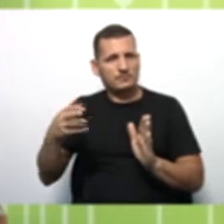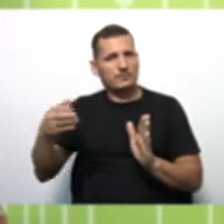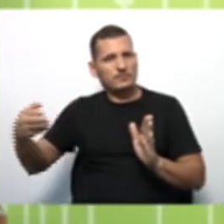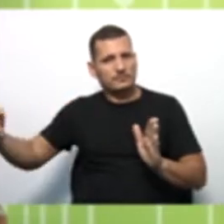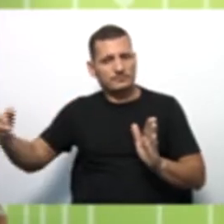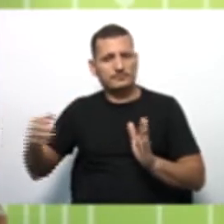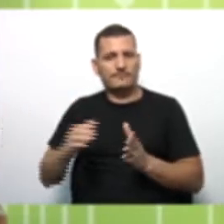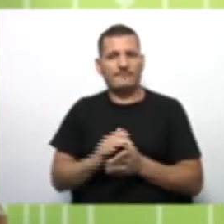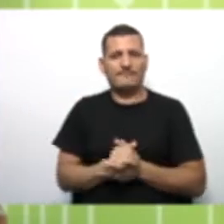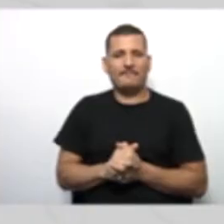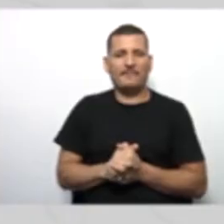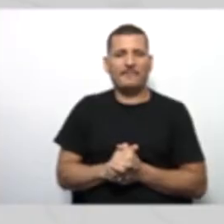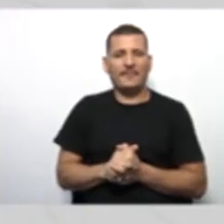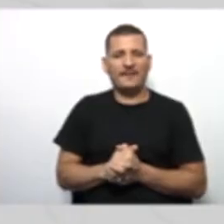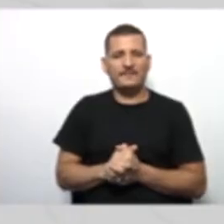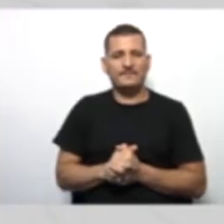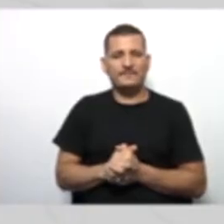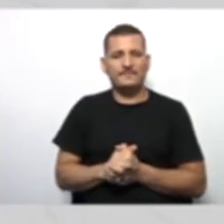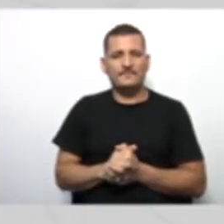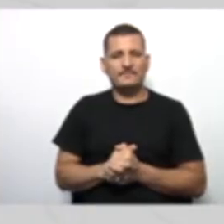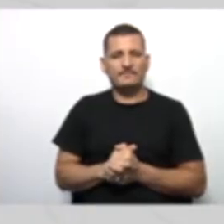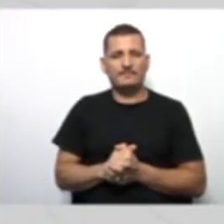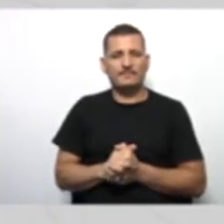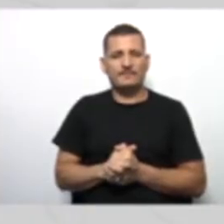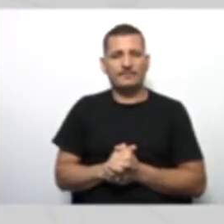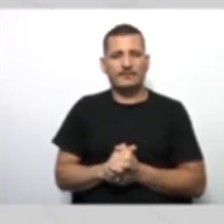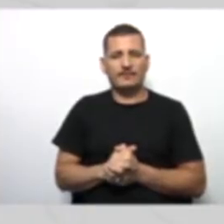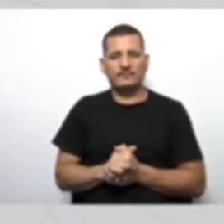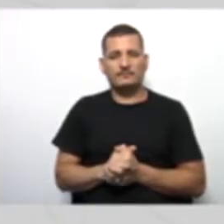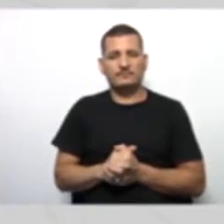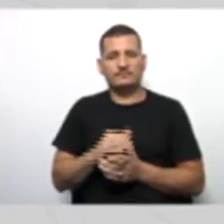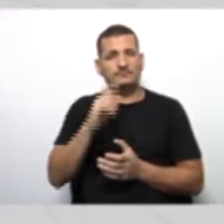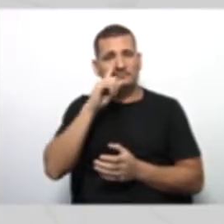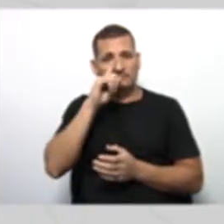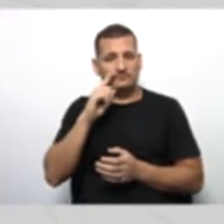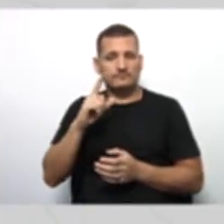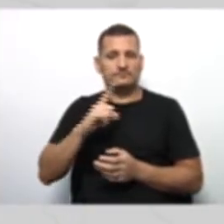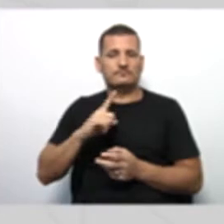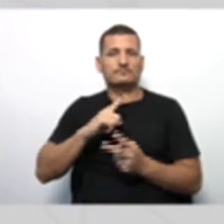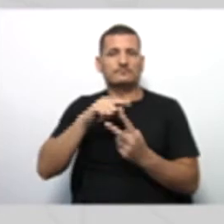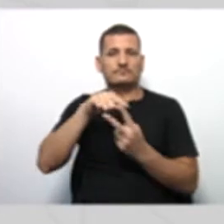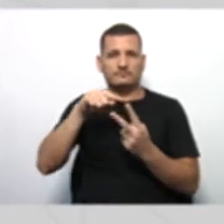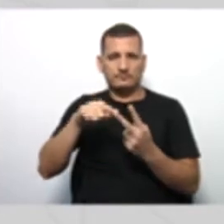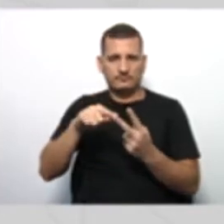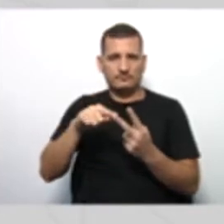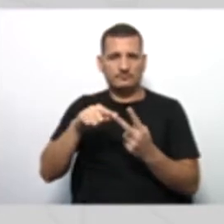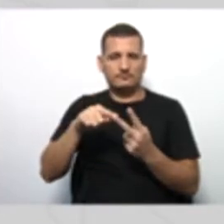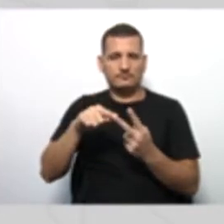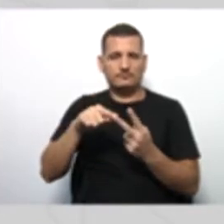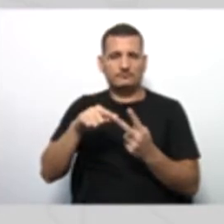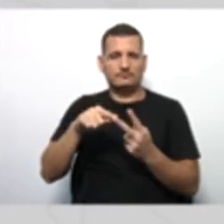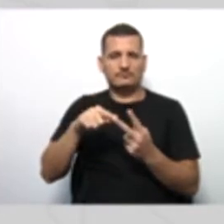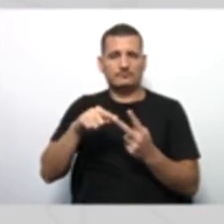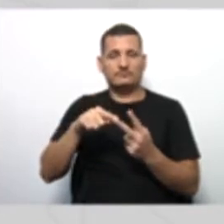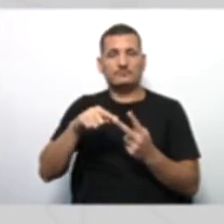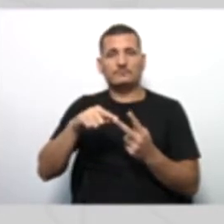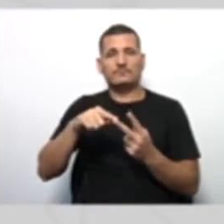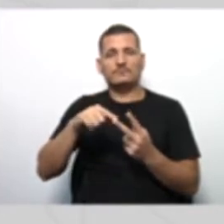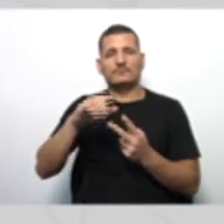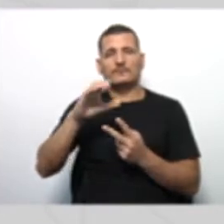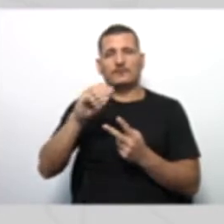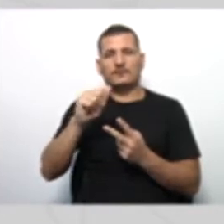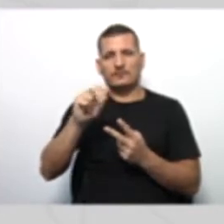isso? Sobre os riscos, tá, gente? Eles possuem dois componentes possíveis, a causa e